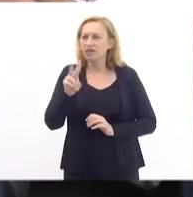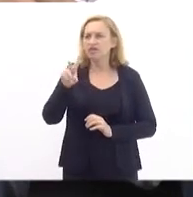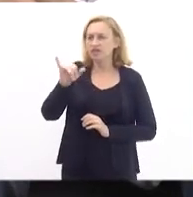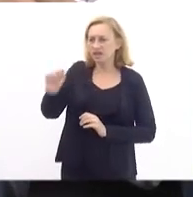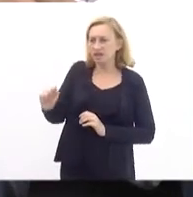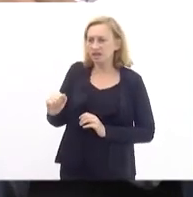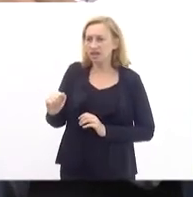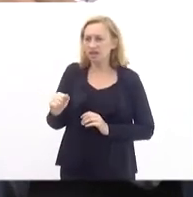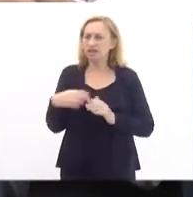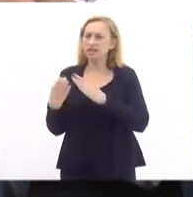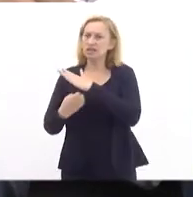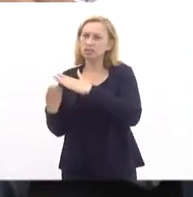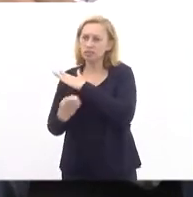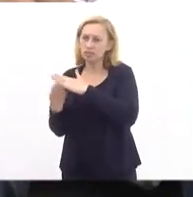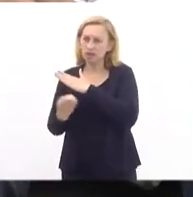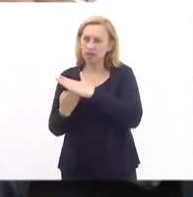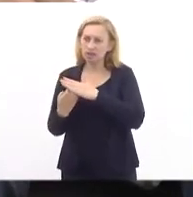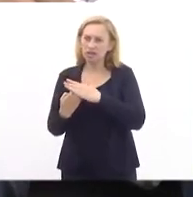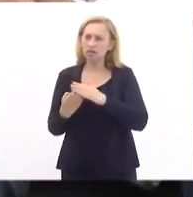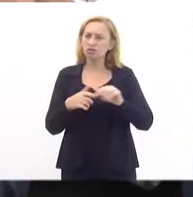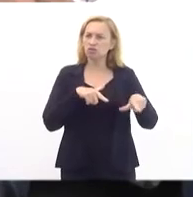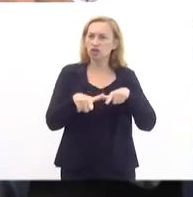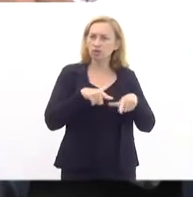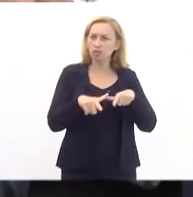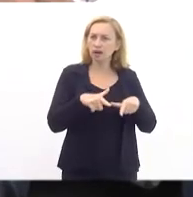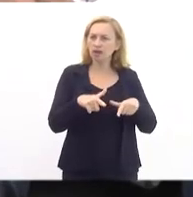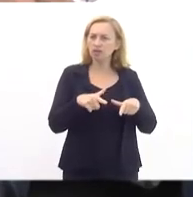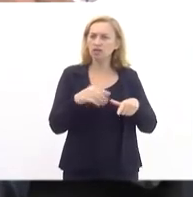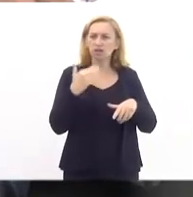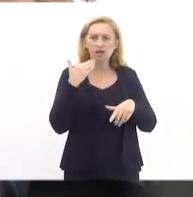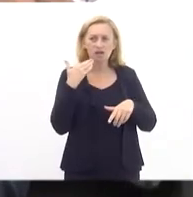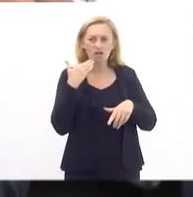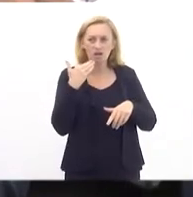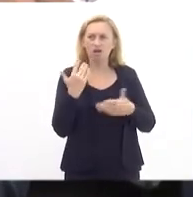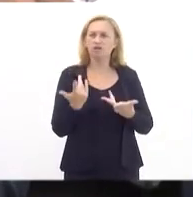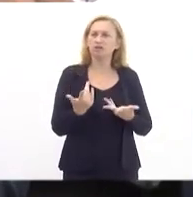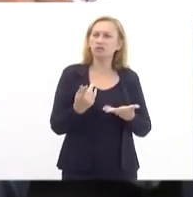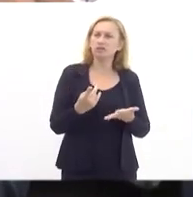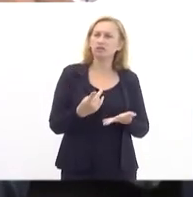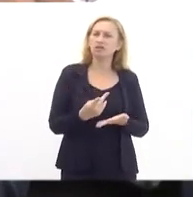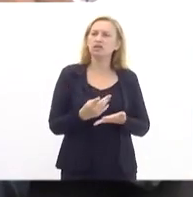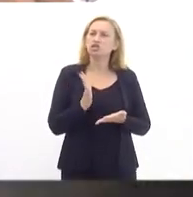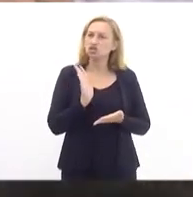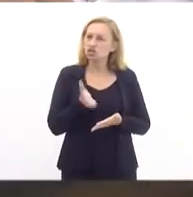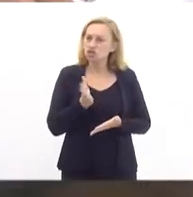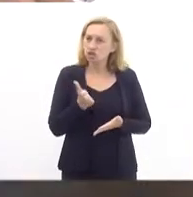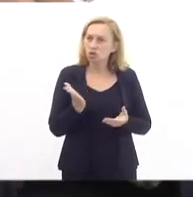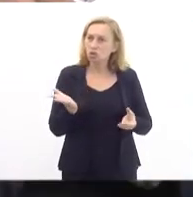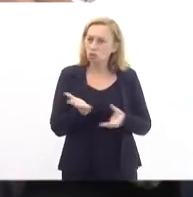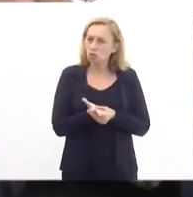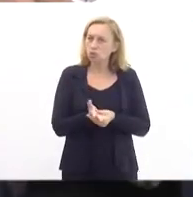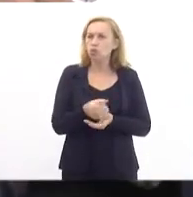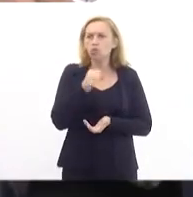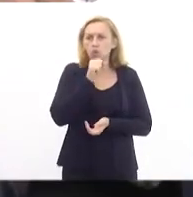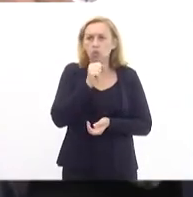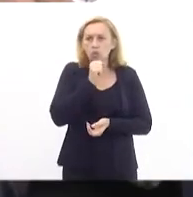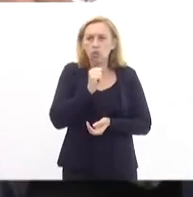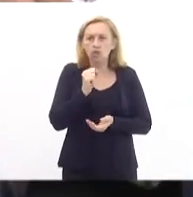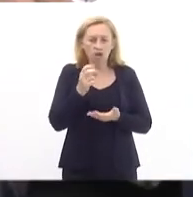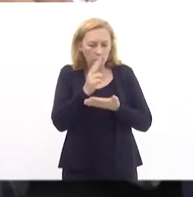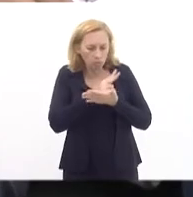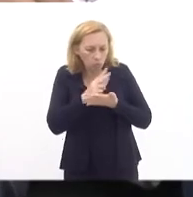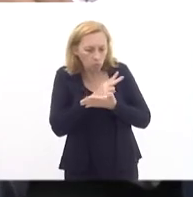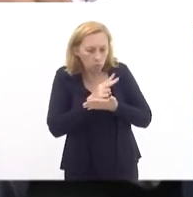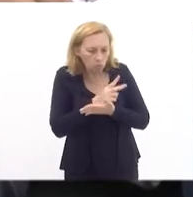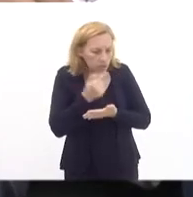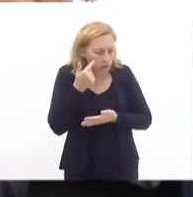sendo ou não adequadamente prestado à época, uma ação já antiga. Eu estava até buscando aqui o andamento